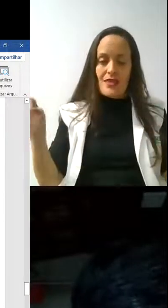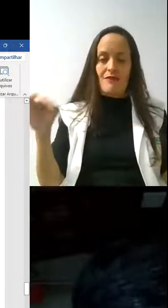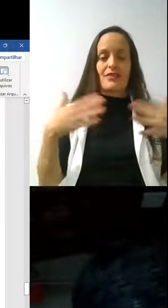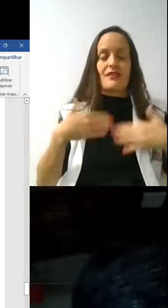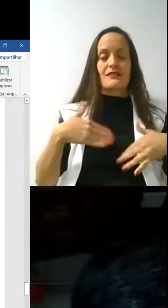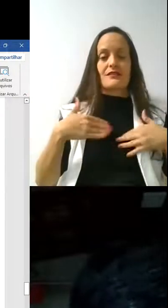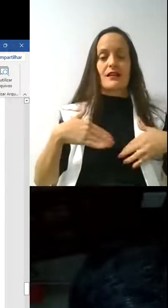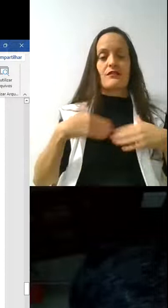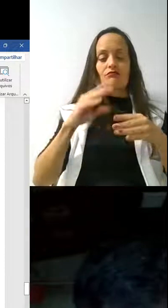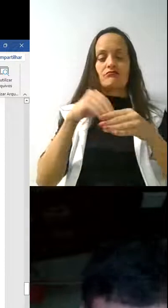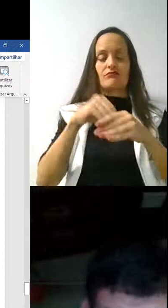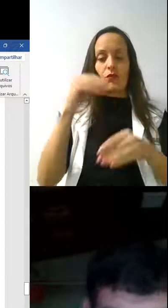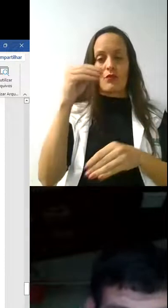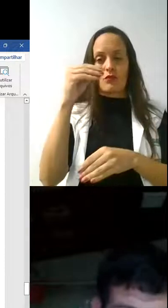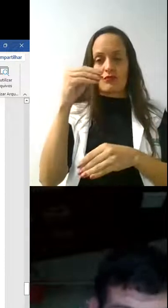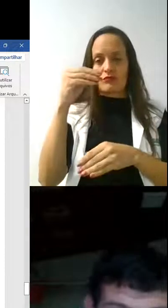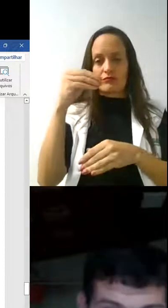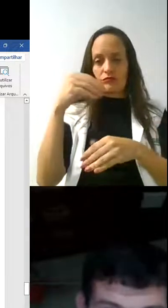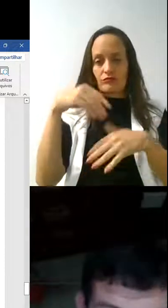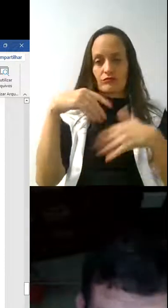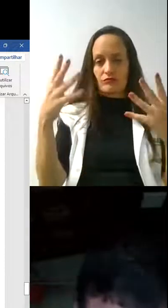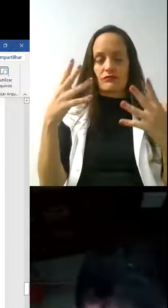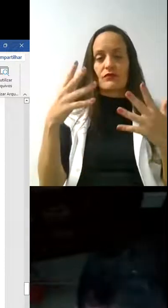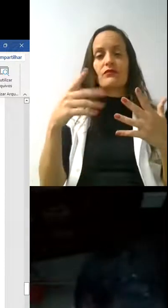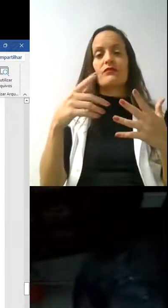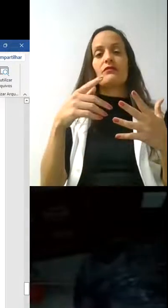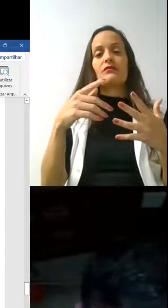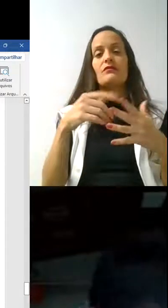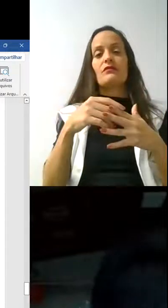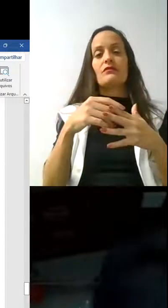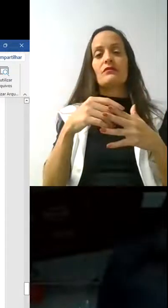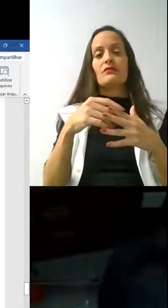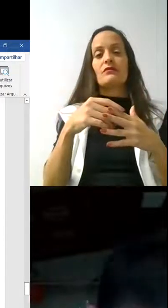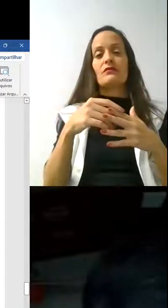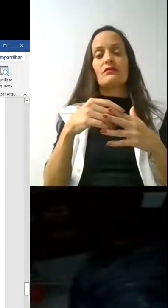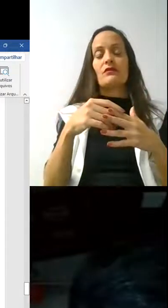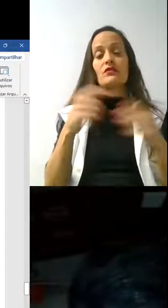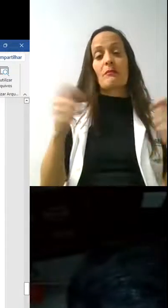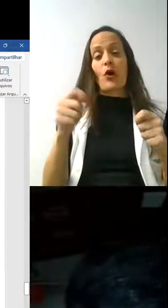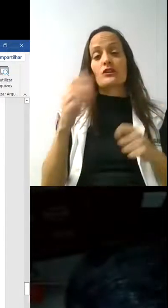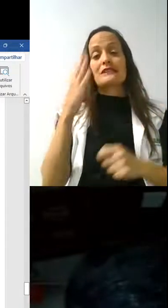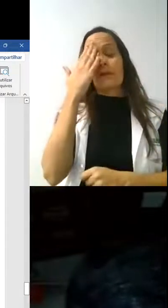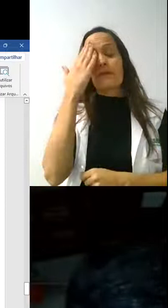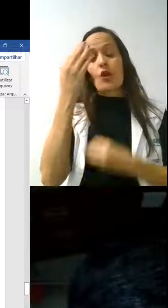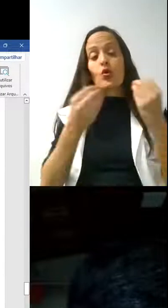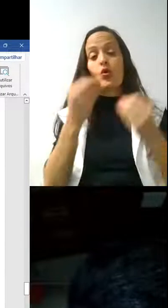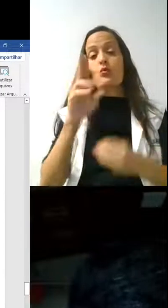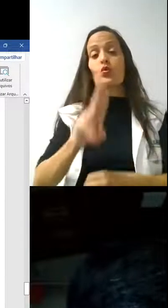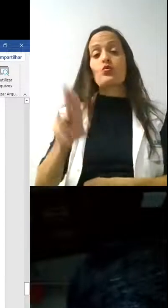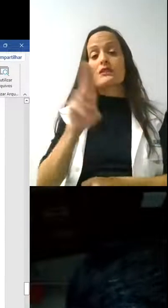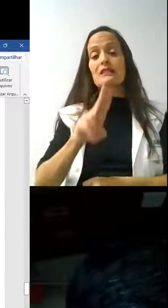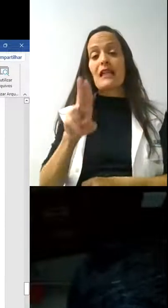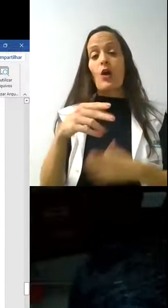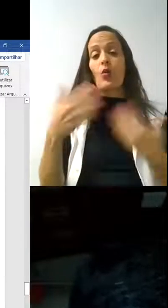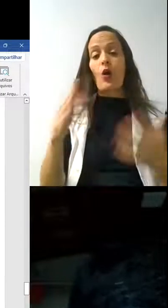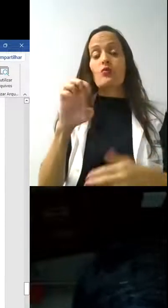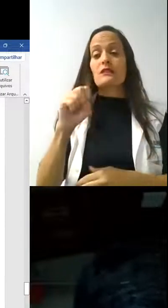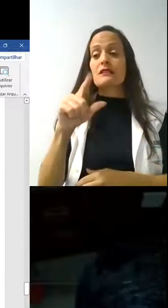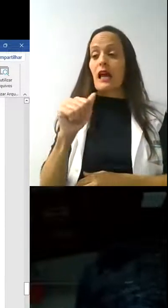para me saber qual é a medida que eu vou usar de acordo com a escala que eu